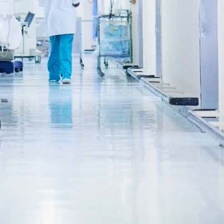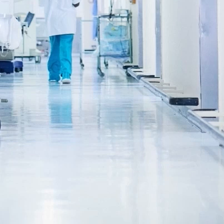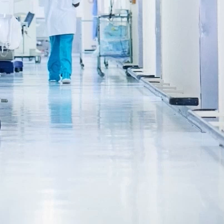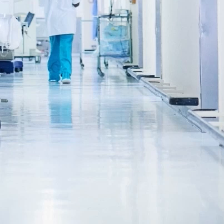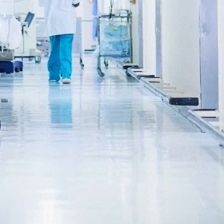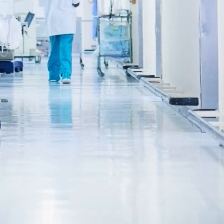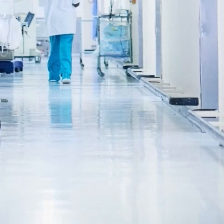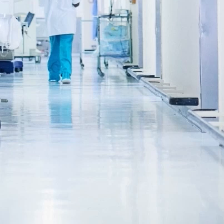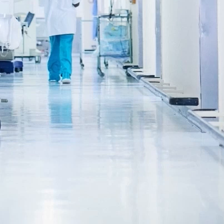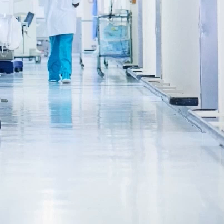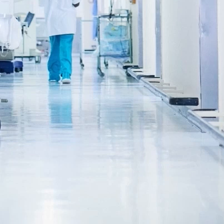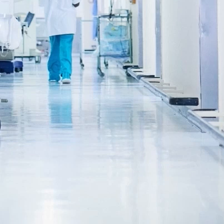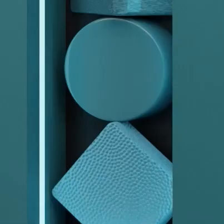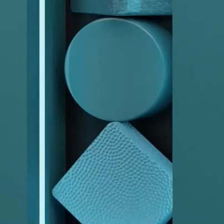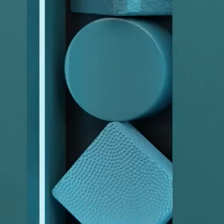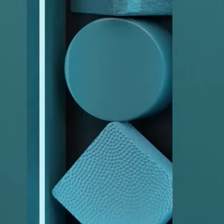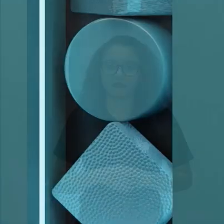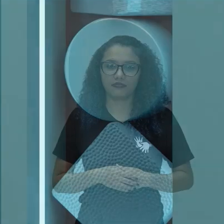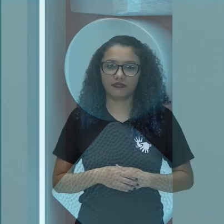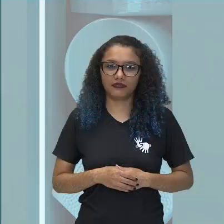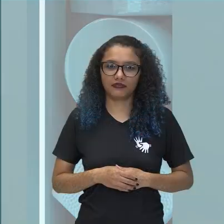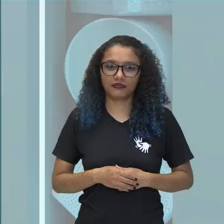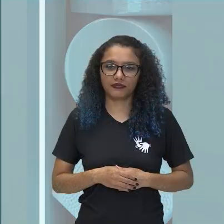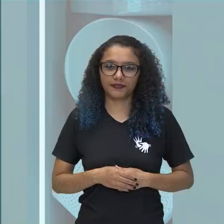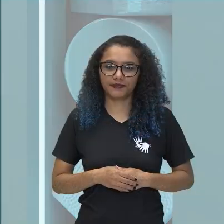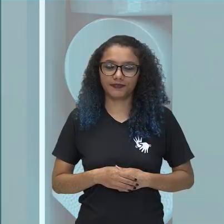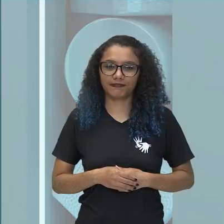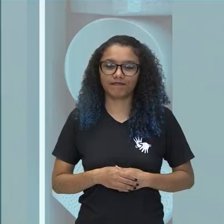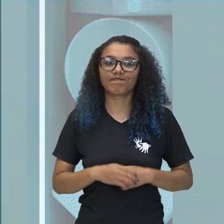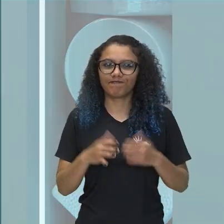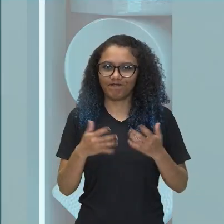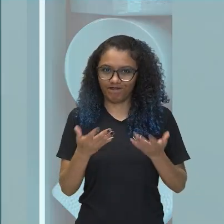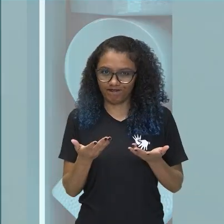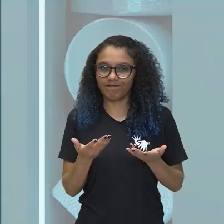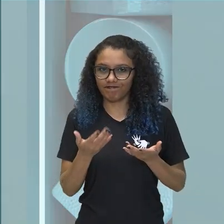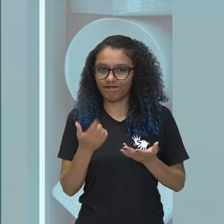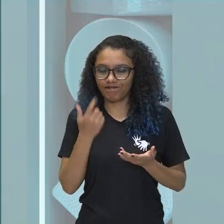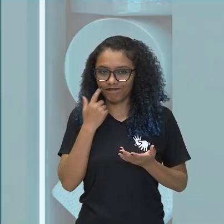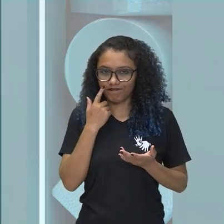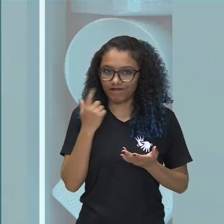la perseverancia. Então, ouviram?